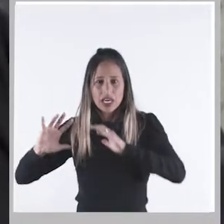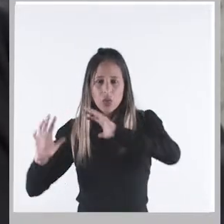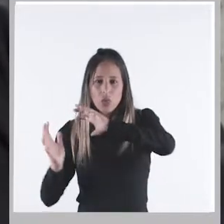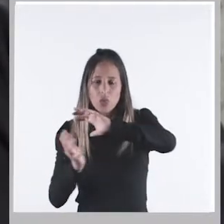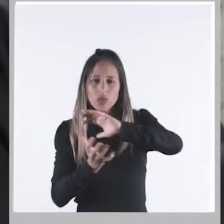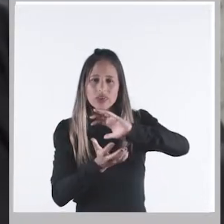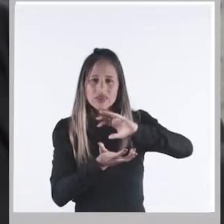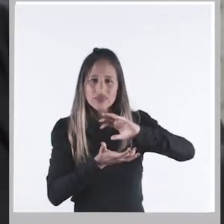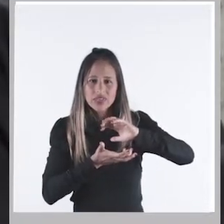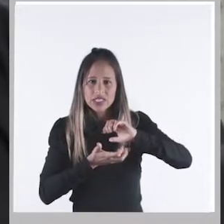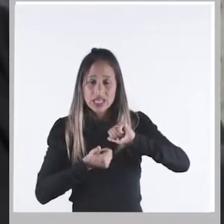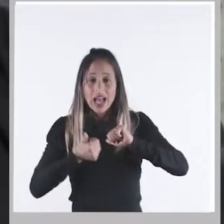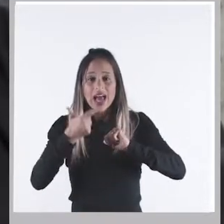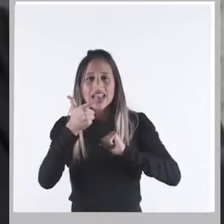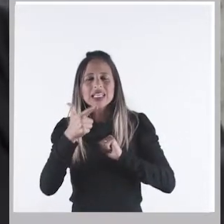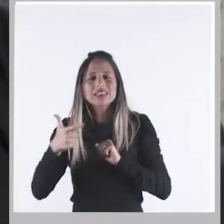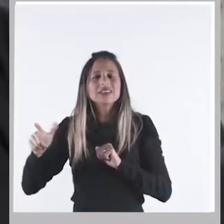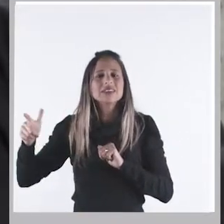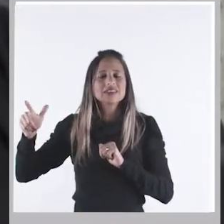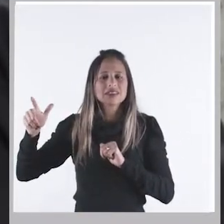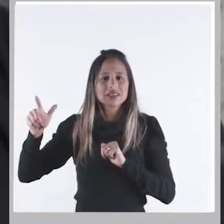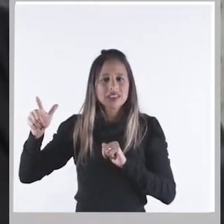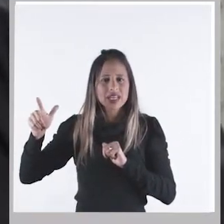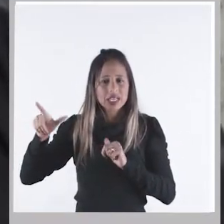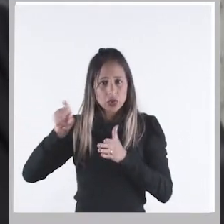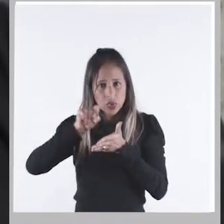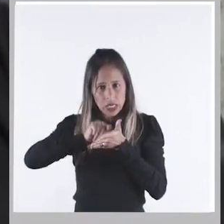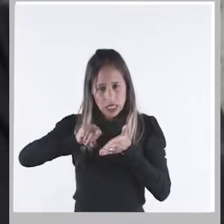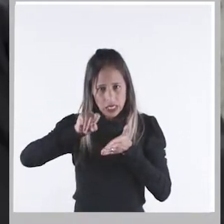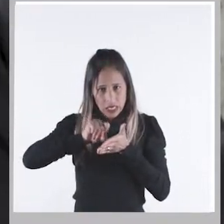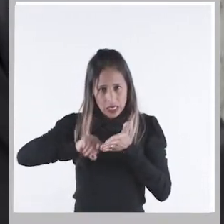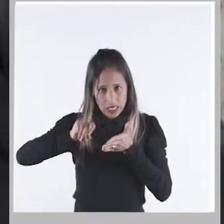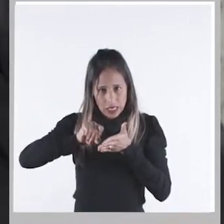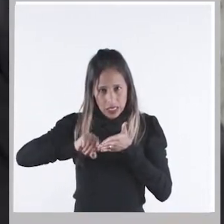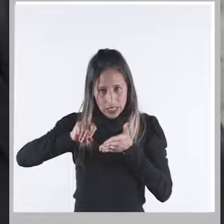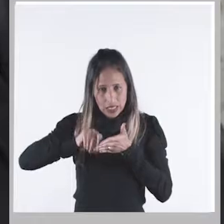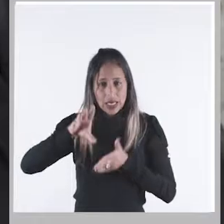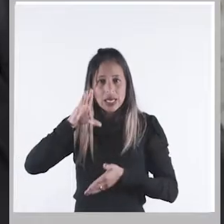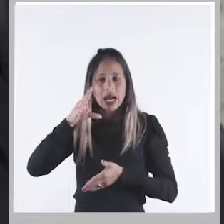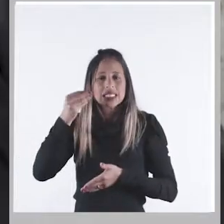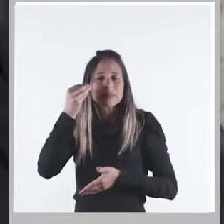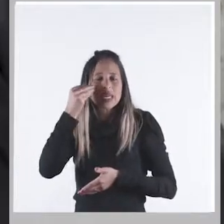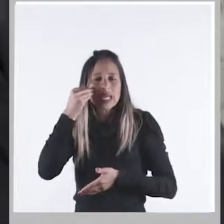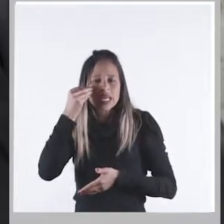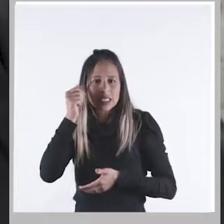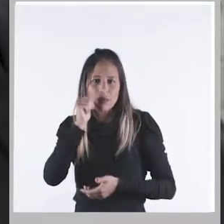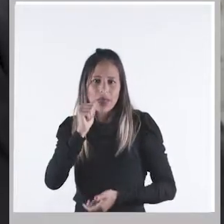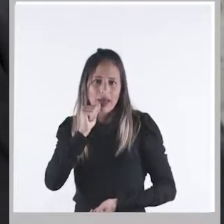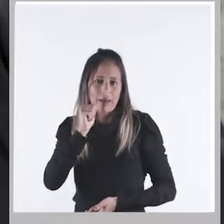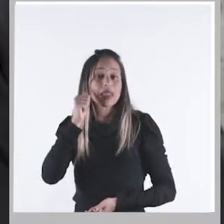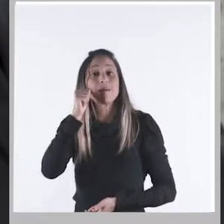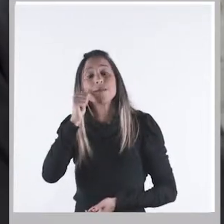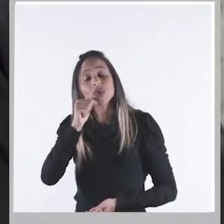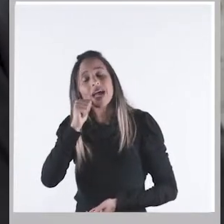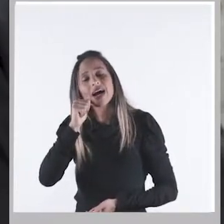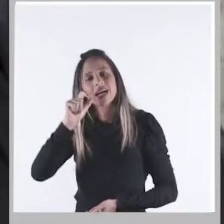universal, é a literatura que é escrita a partir da experiência da mulher negra. Porque essa literatura vai